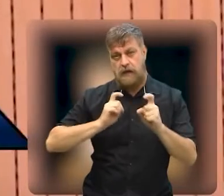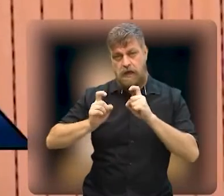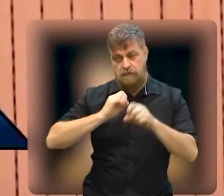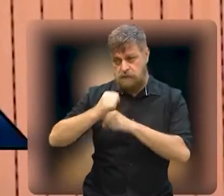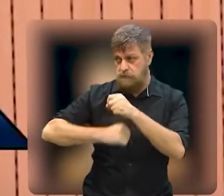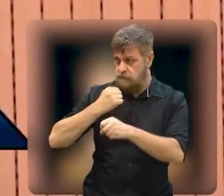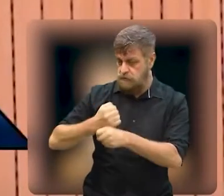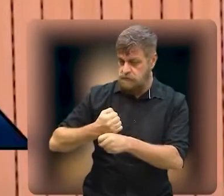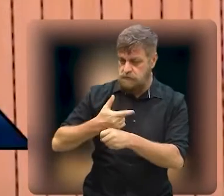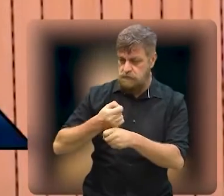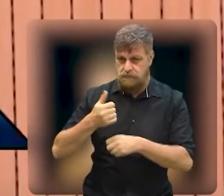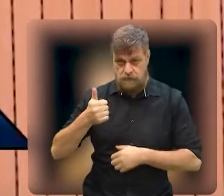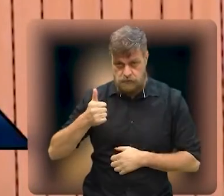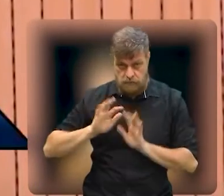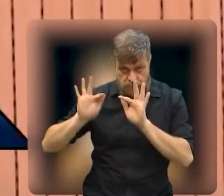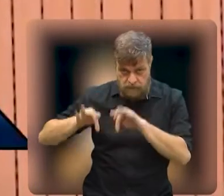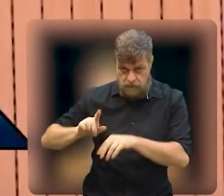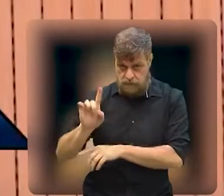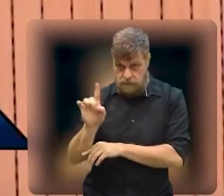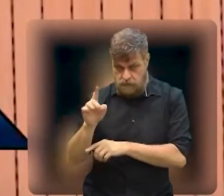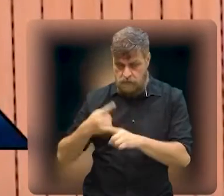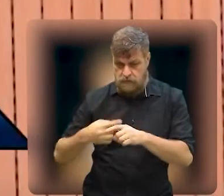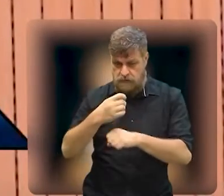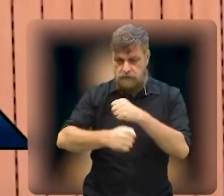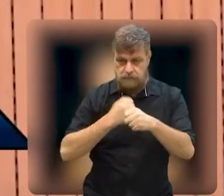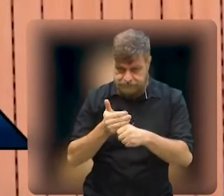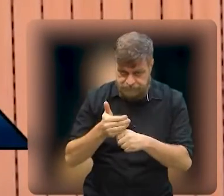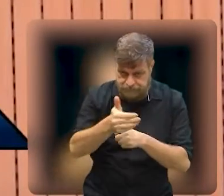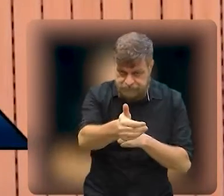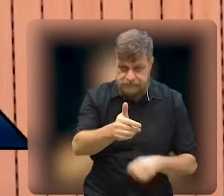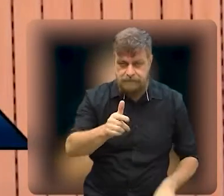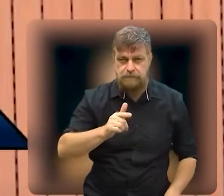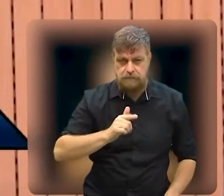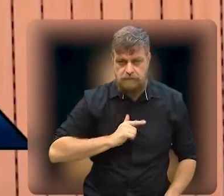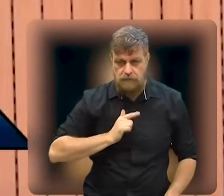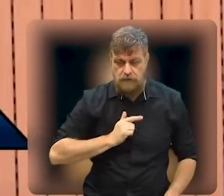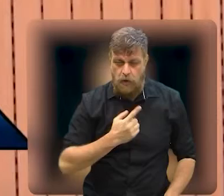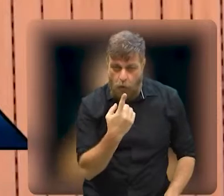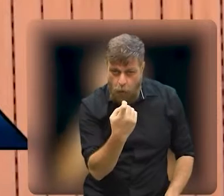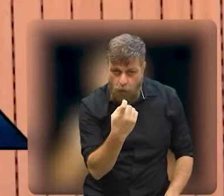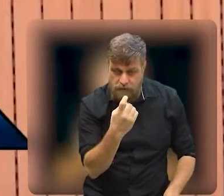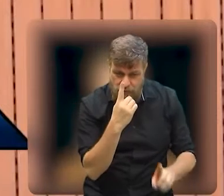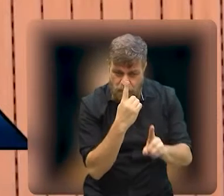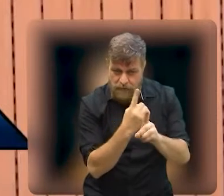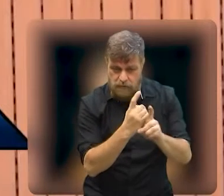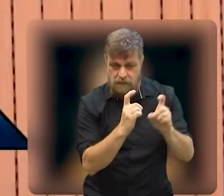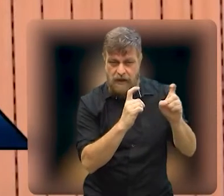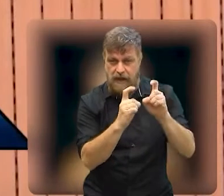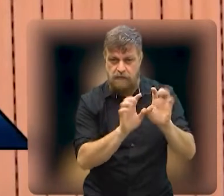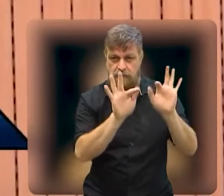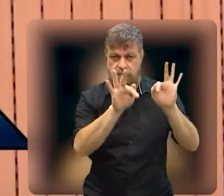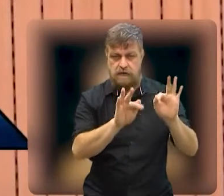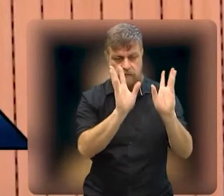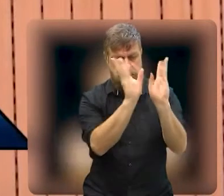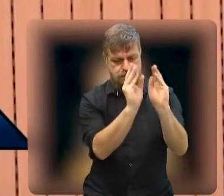última reunião de 2021, não se encerra aqui, porque 2022 nós vamos ter uma única reunião que é a